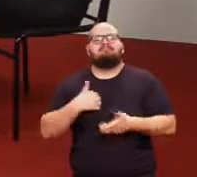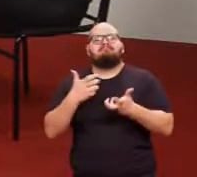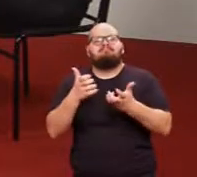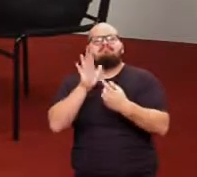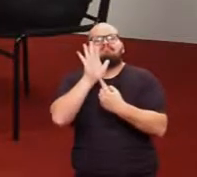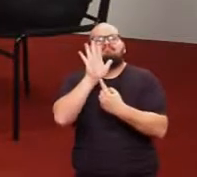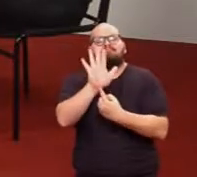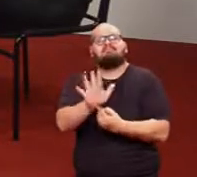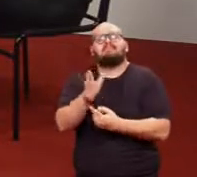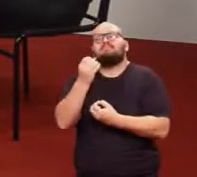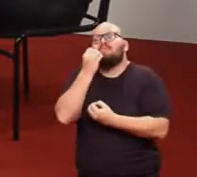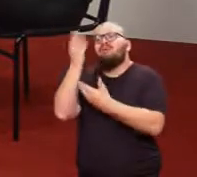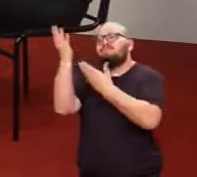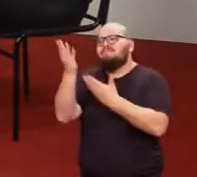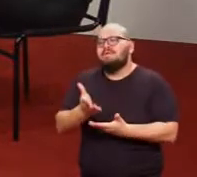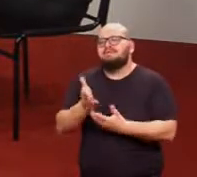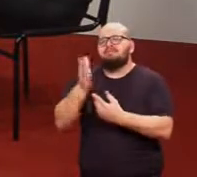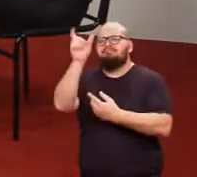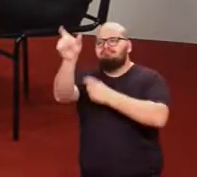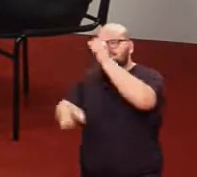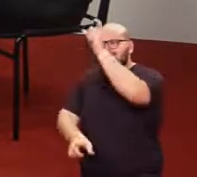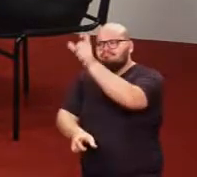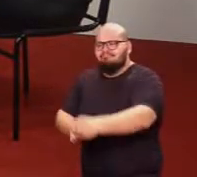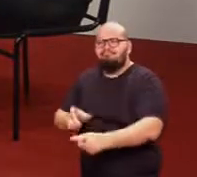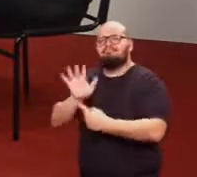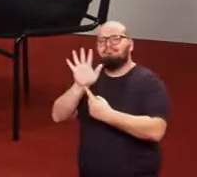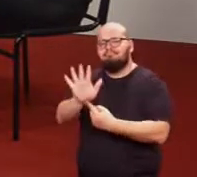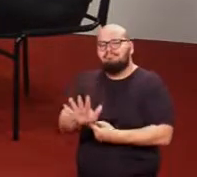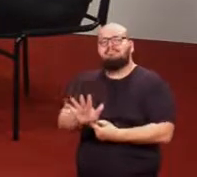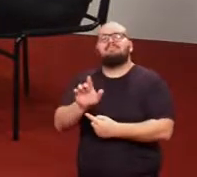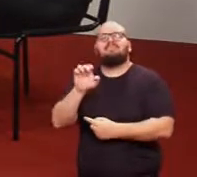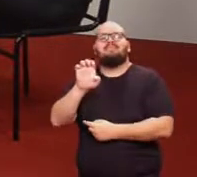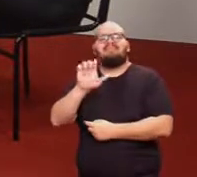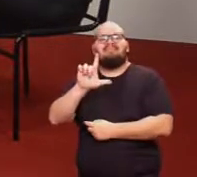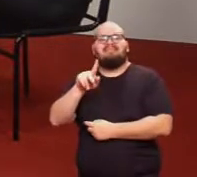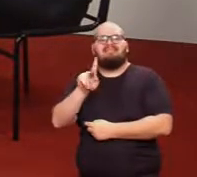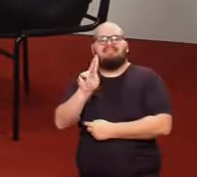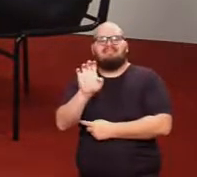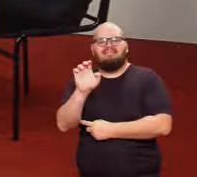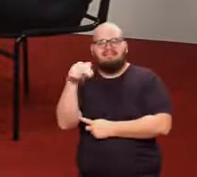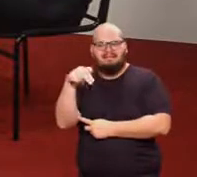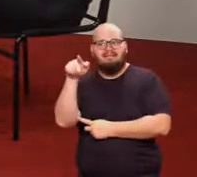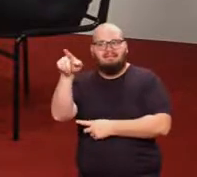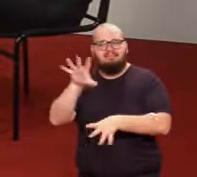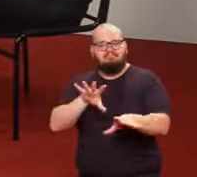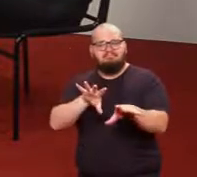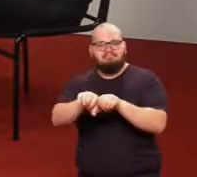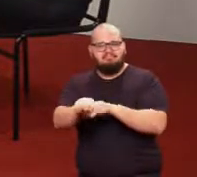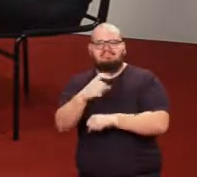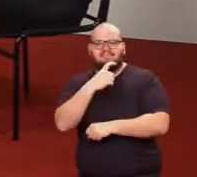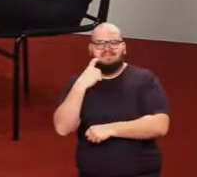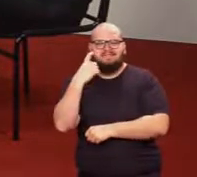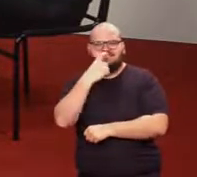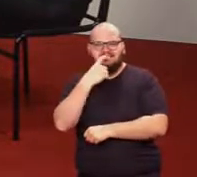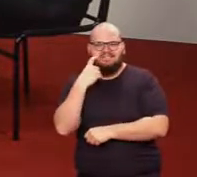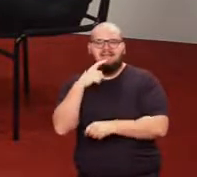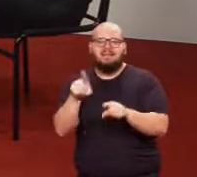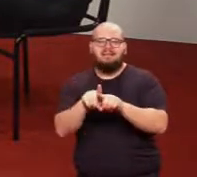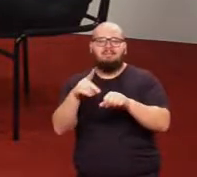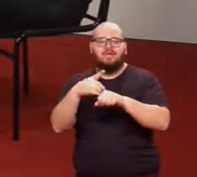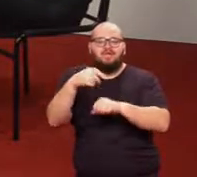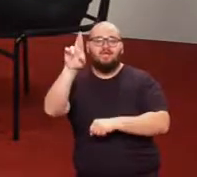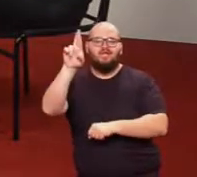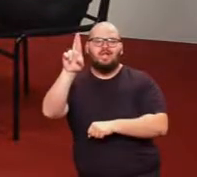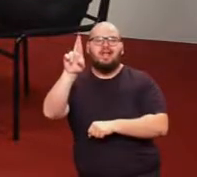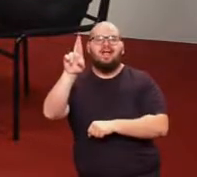Eu quero dar as boas-vindas às nossas convidadas, começando com Elken Rivaldo, que tem graduação em odontologia e